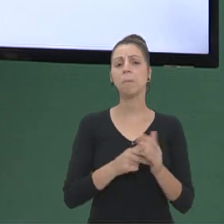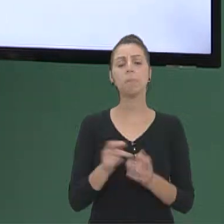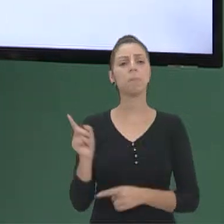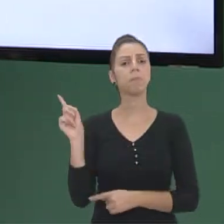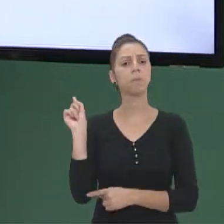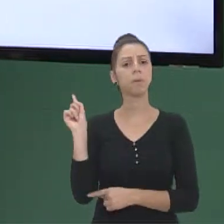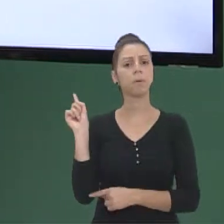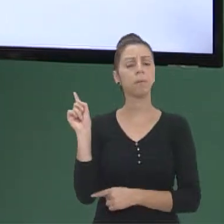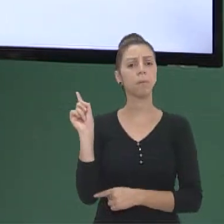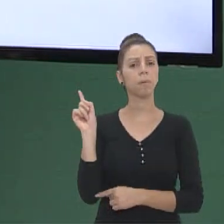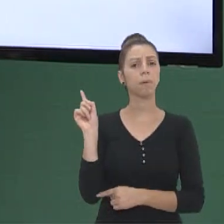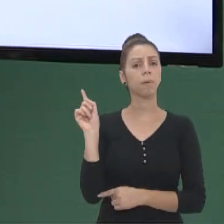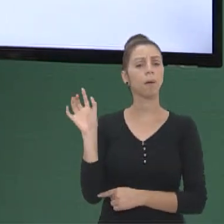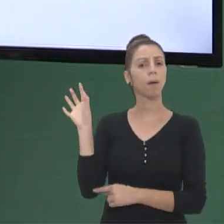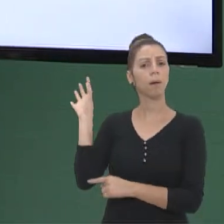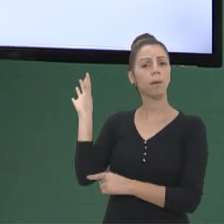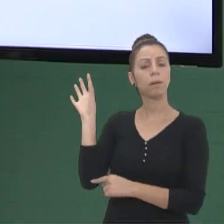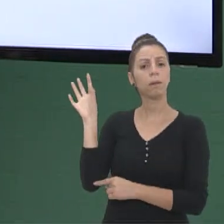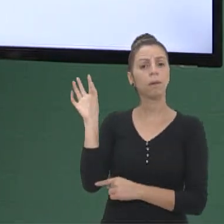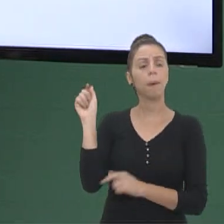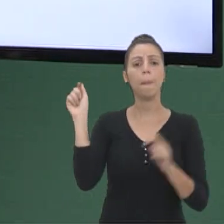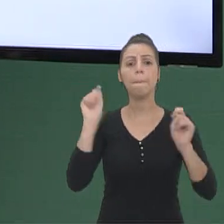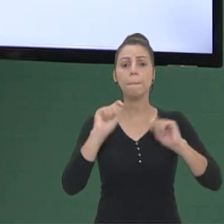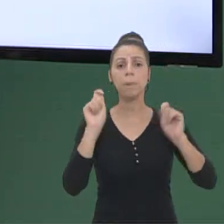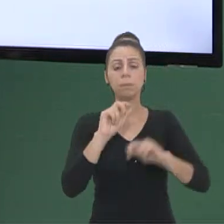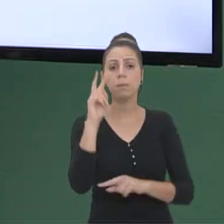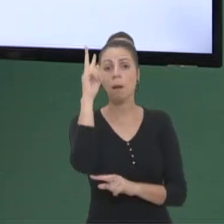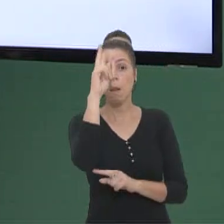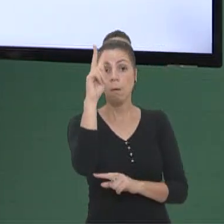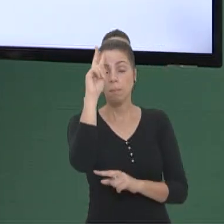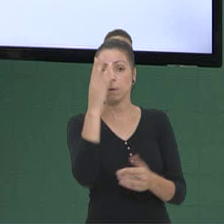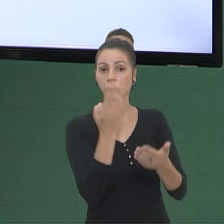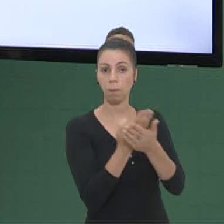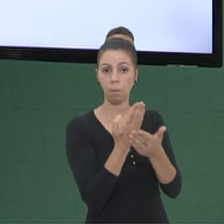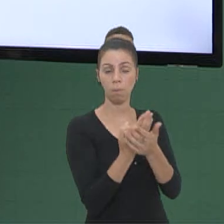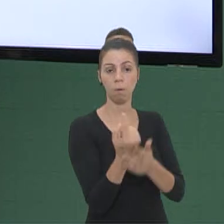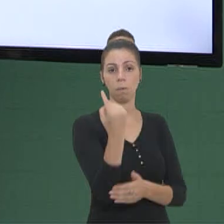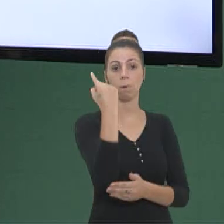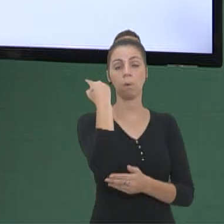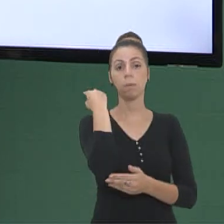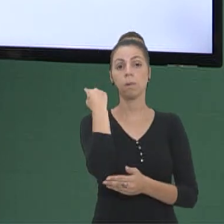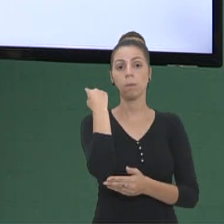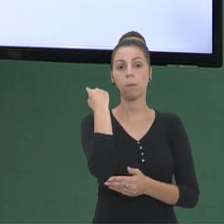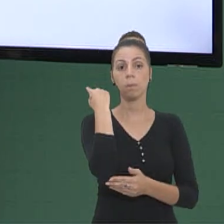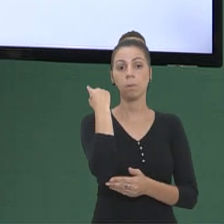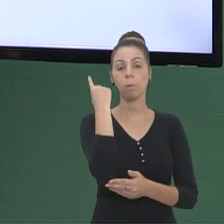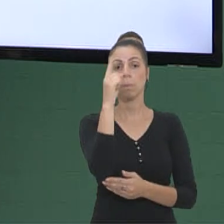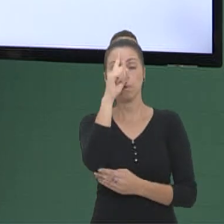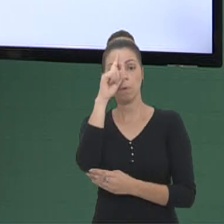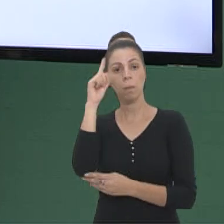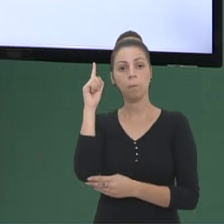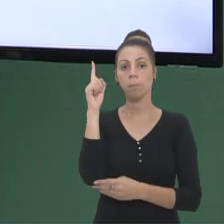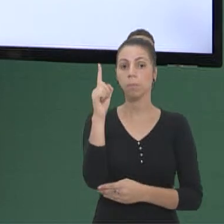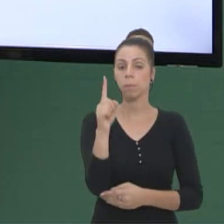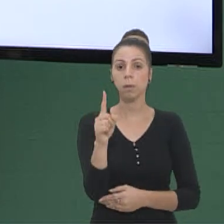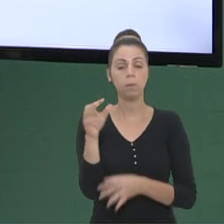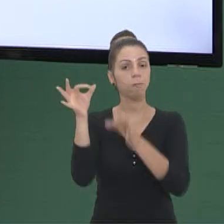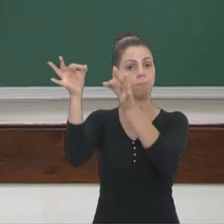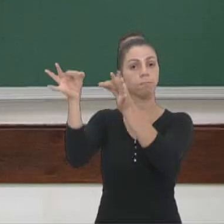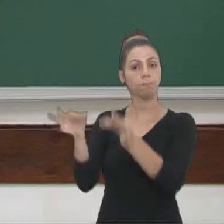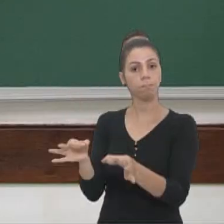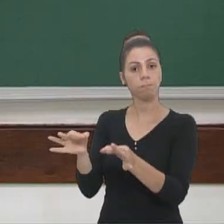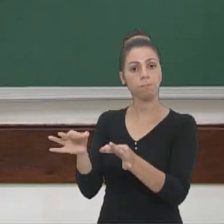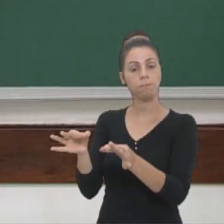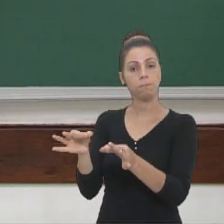aqui vocês devem se recordar da aula passada do modo imperativo afirmativo,